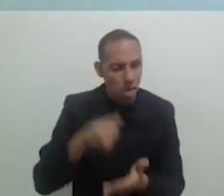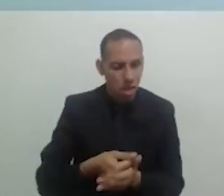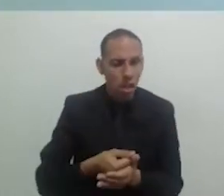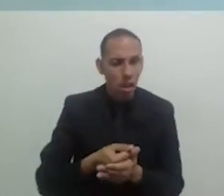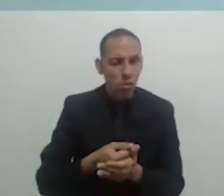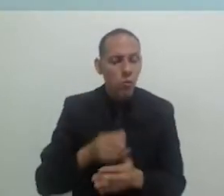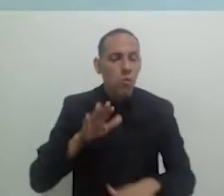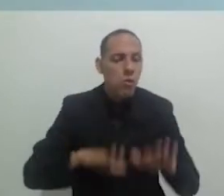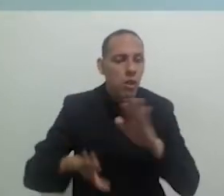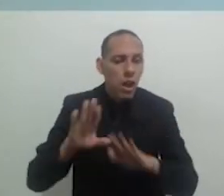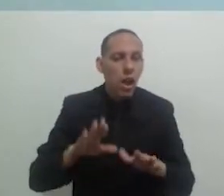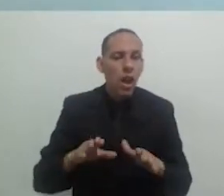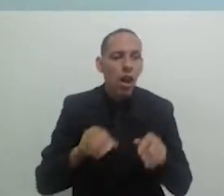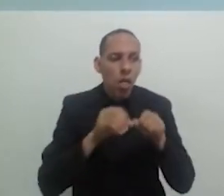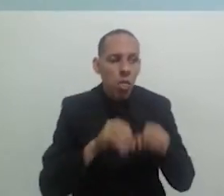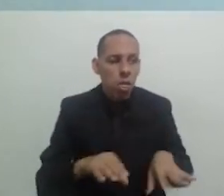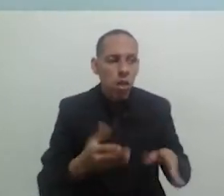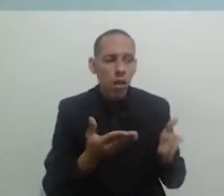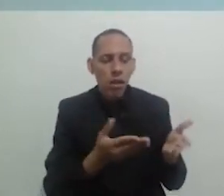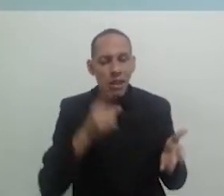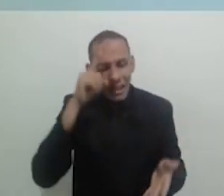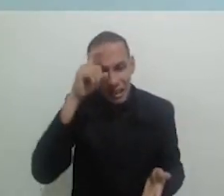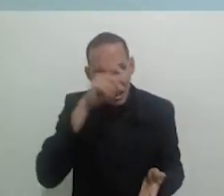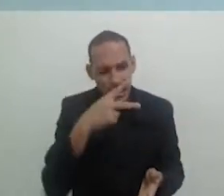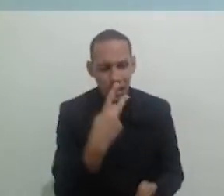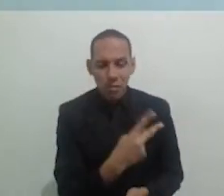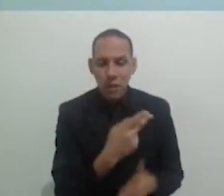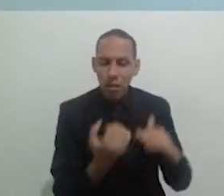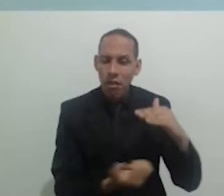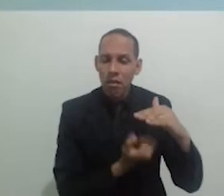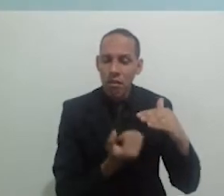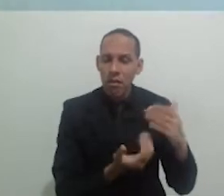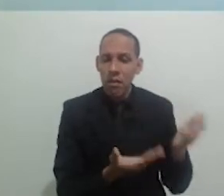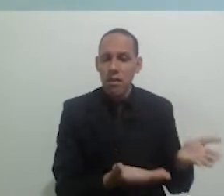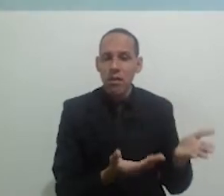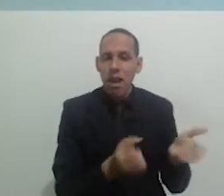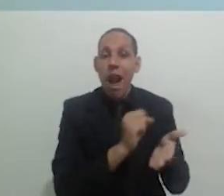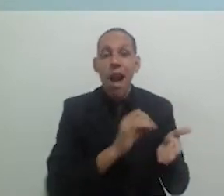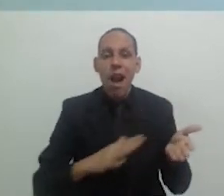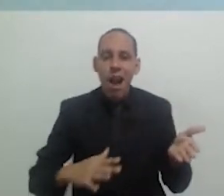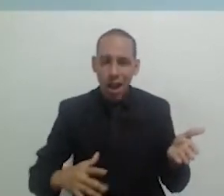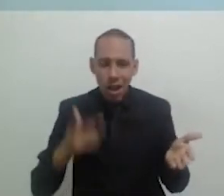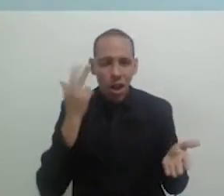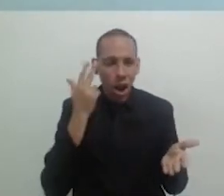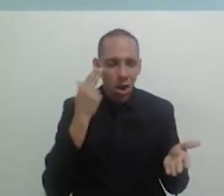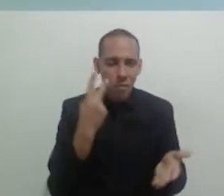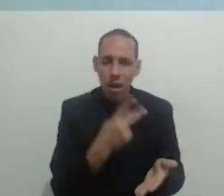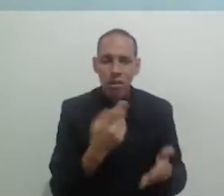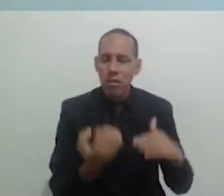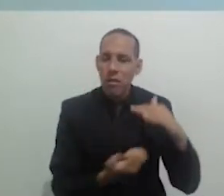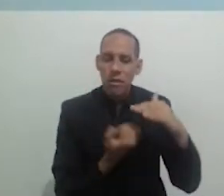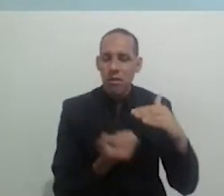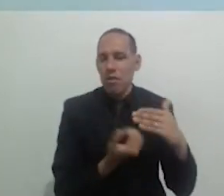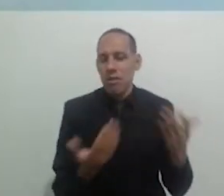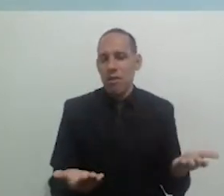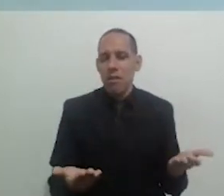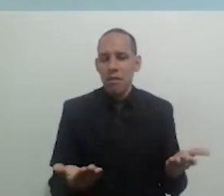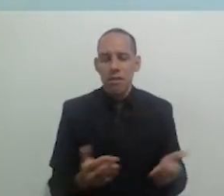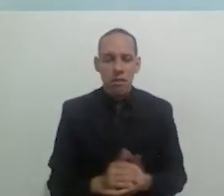trazido dificuldades à atividade empresarial desenvolvida pela impetrante.